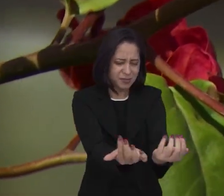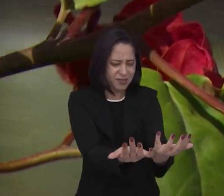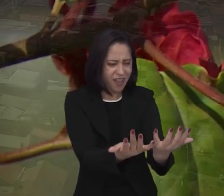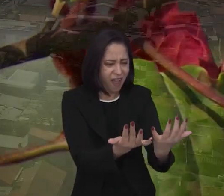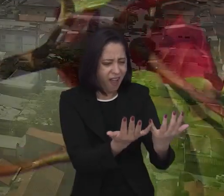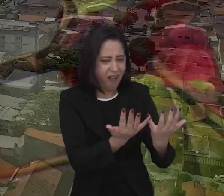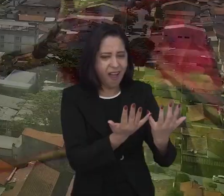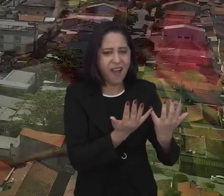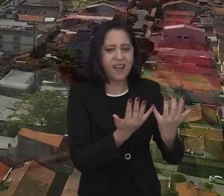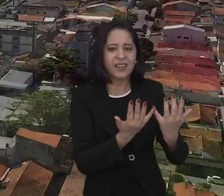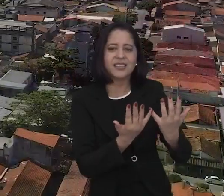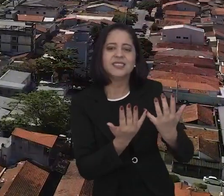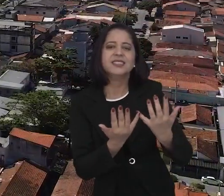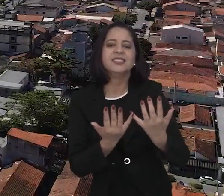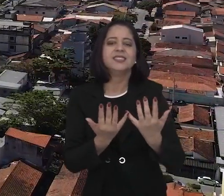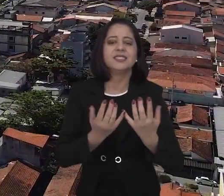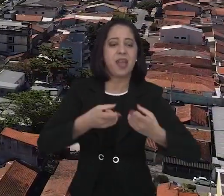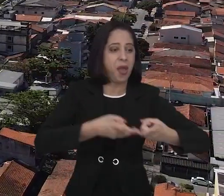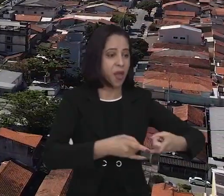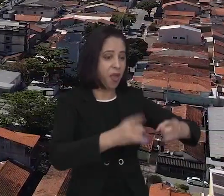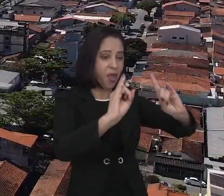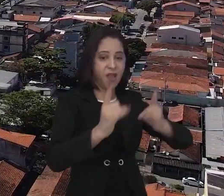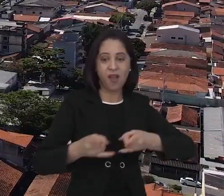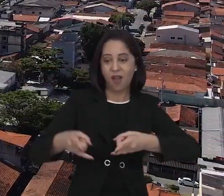tão floridos,